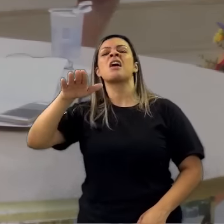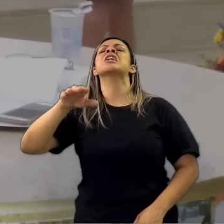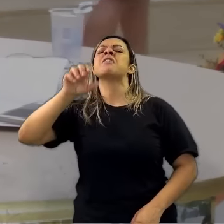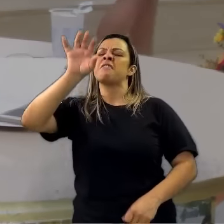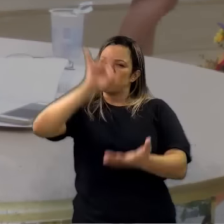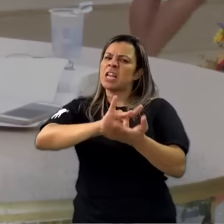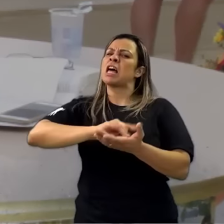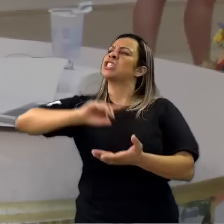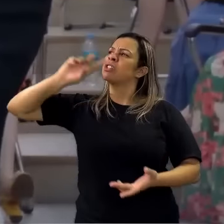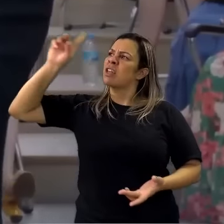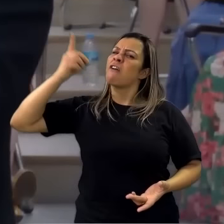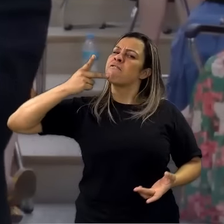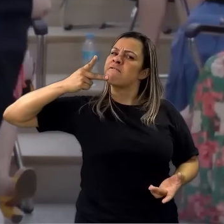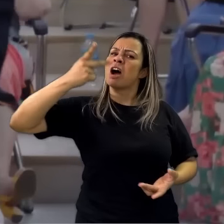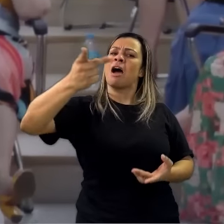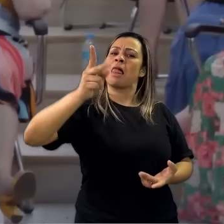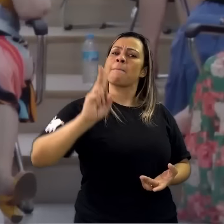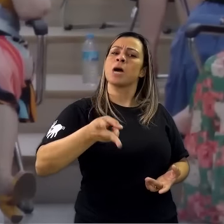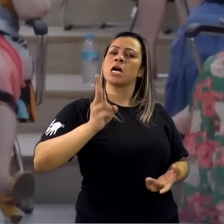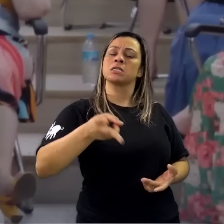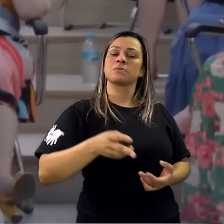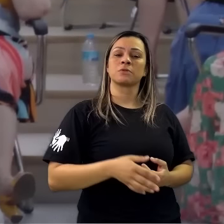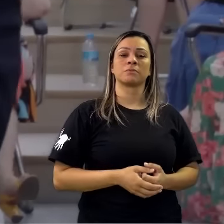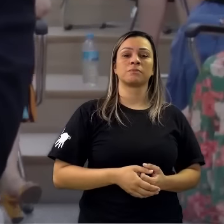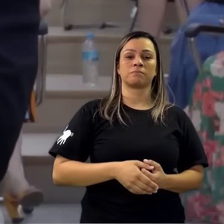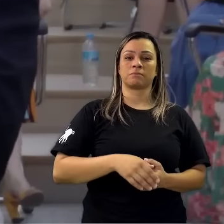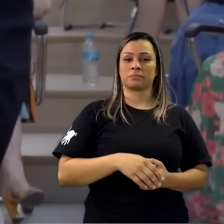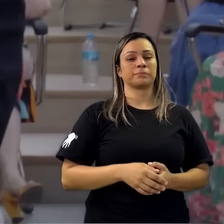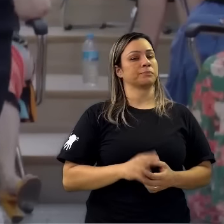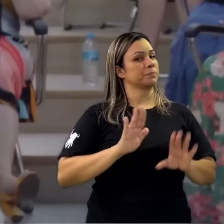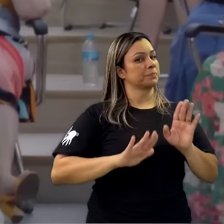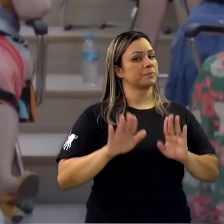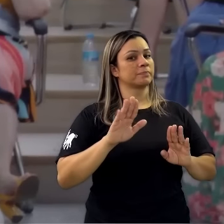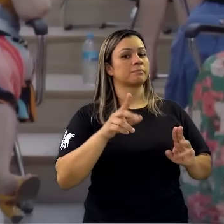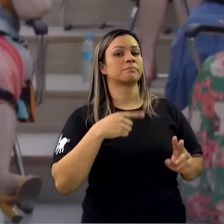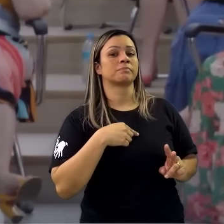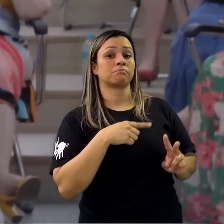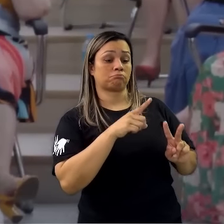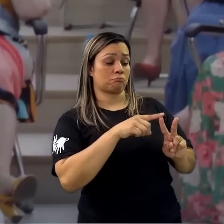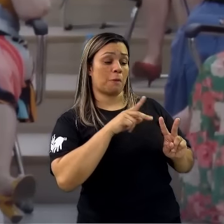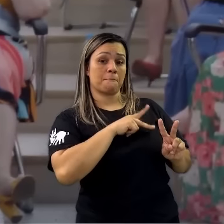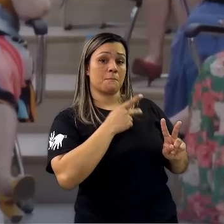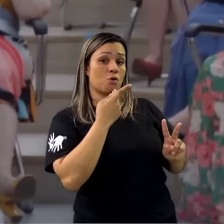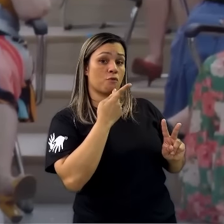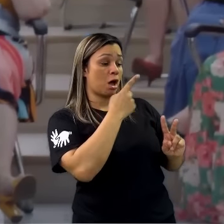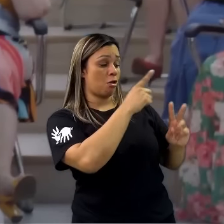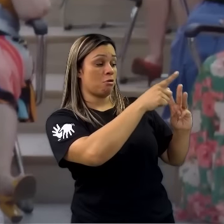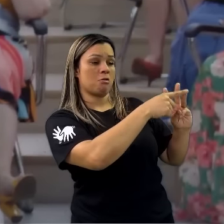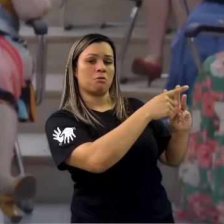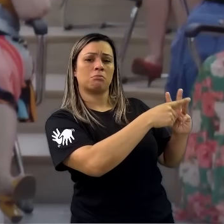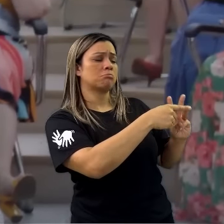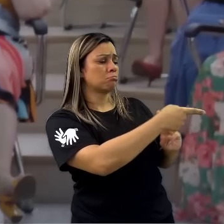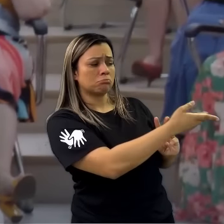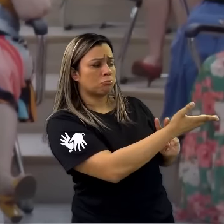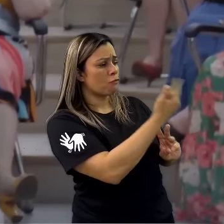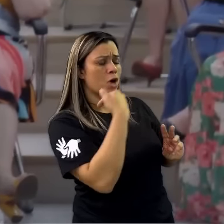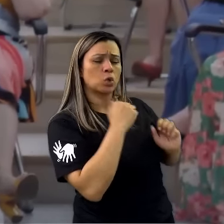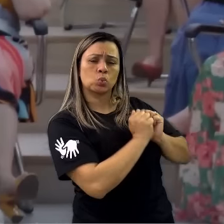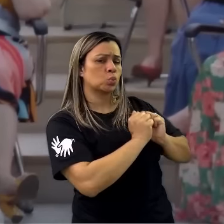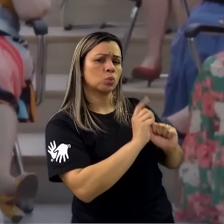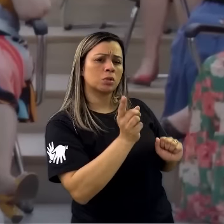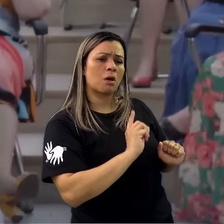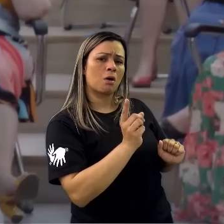Paulo disse não comigo você não vai porque não porque na primeira viagem missionária você nos abandonou e eu não ando com covarde eu não ando com quem pula fora